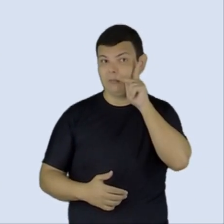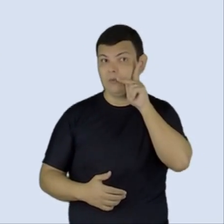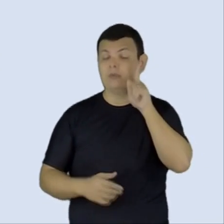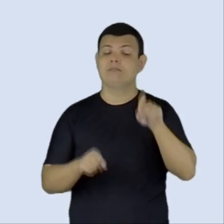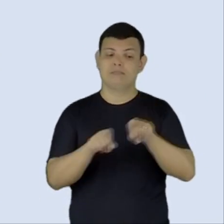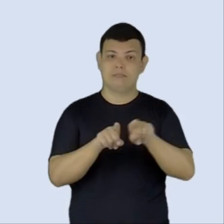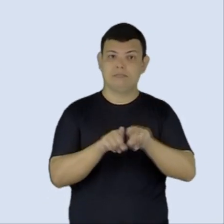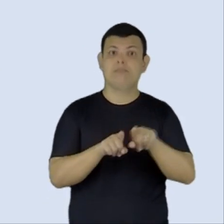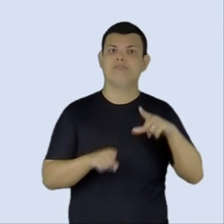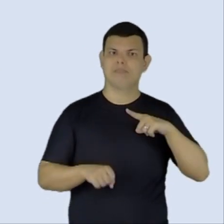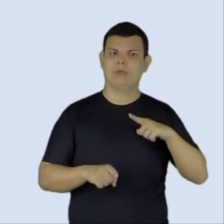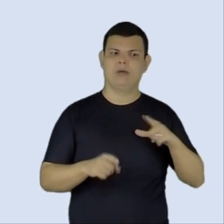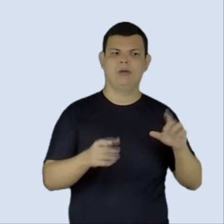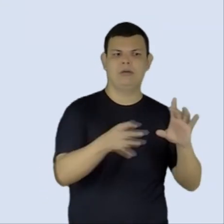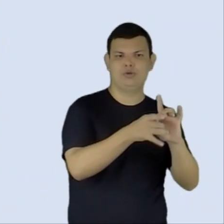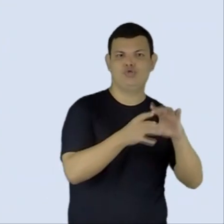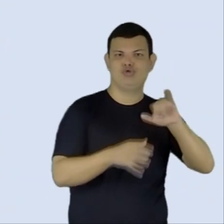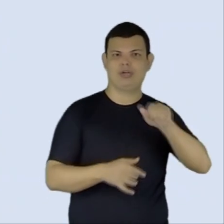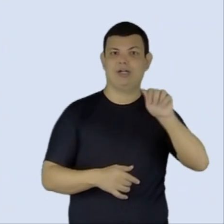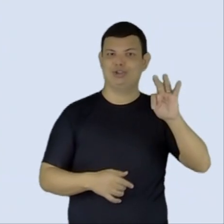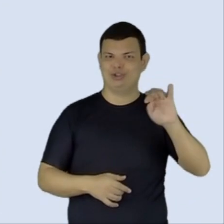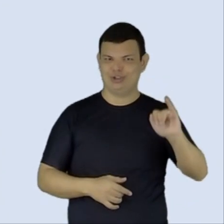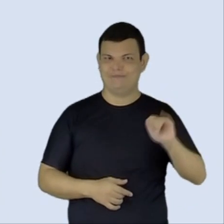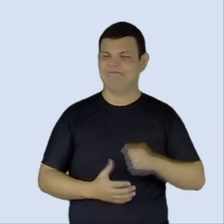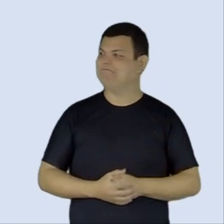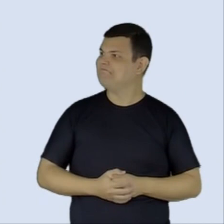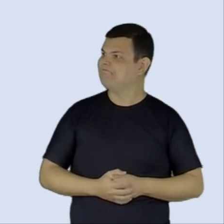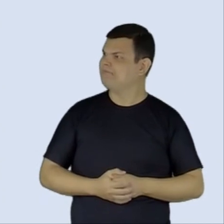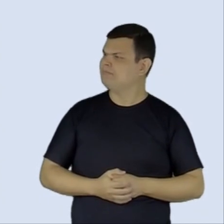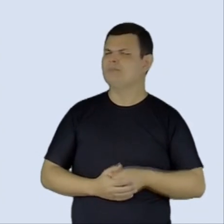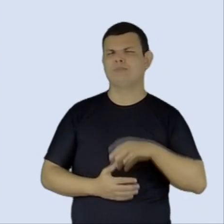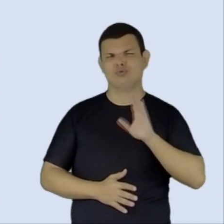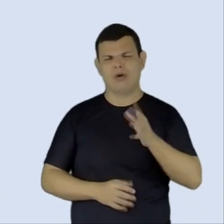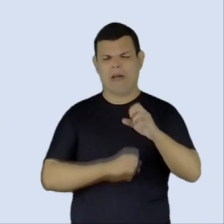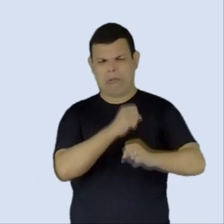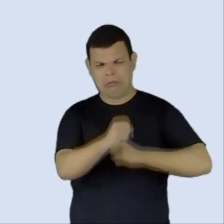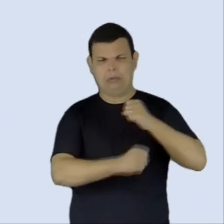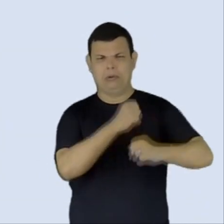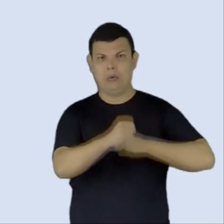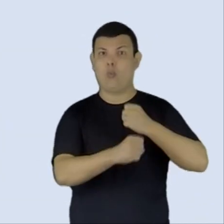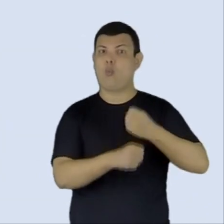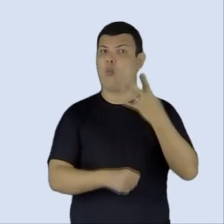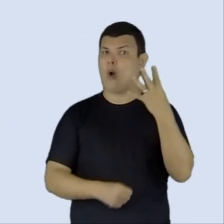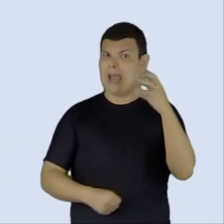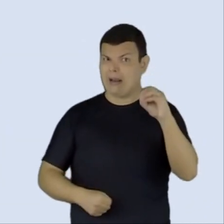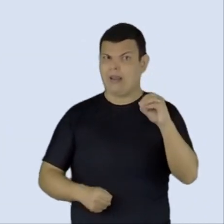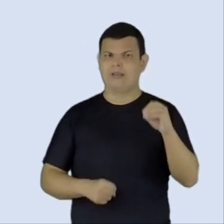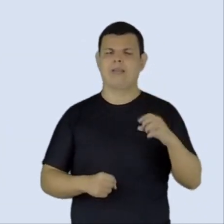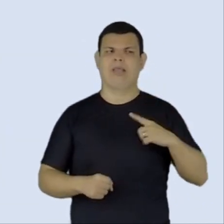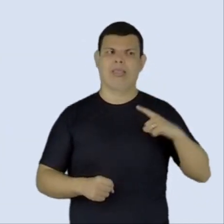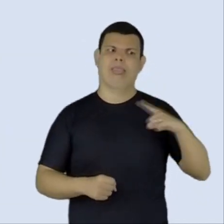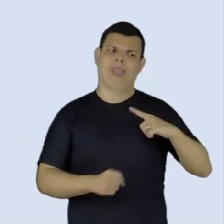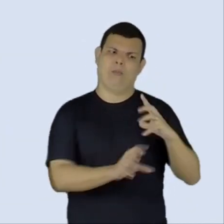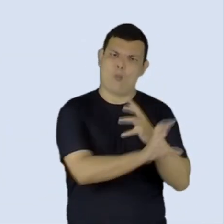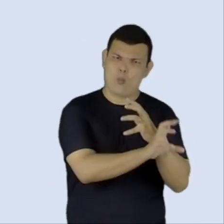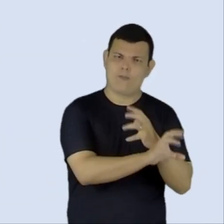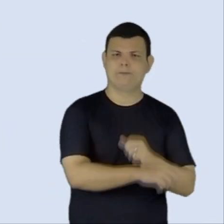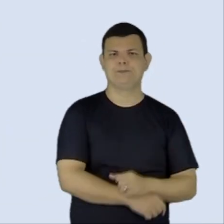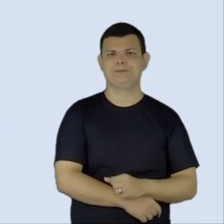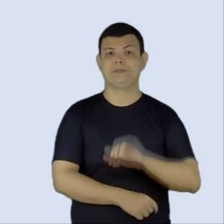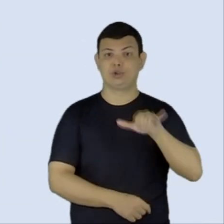no território cearense. São 40 anos no mesmo lugar, lidando com a seca. Em Jati,